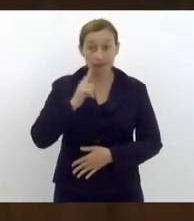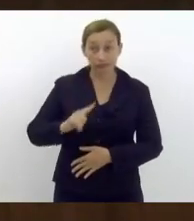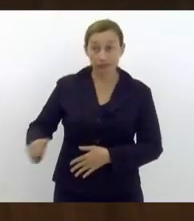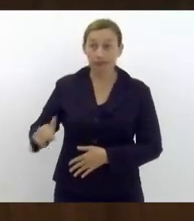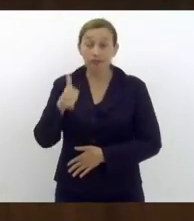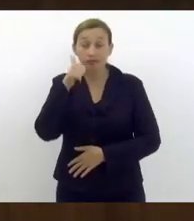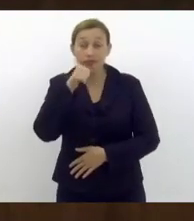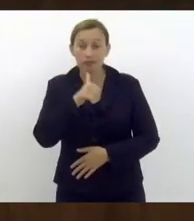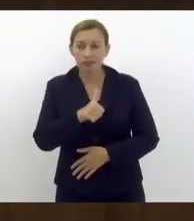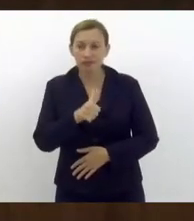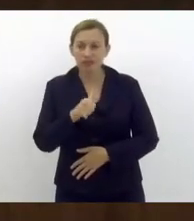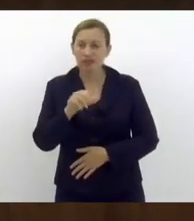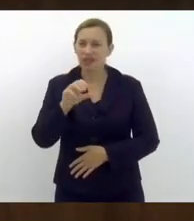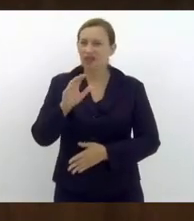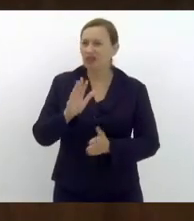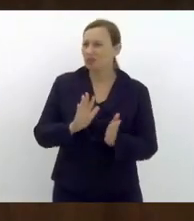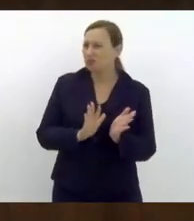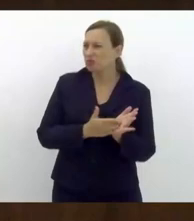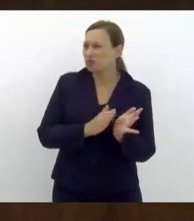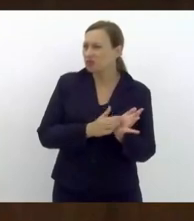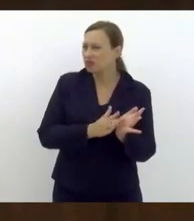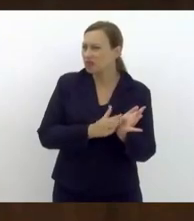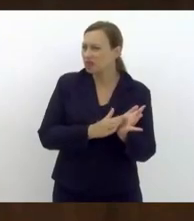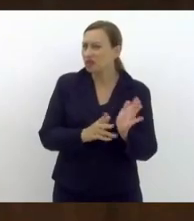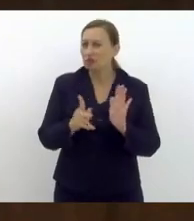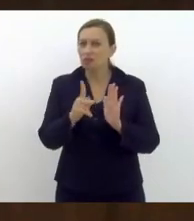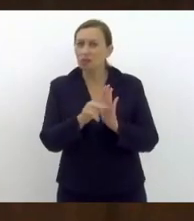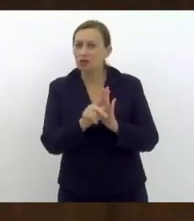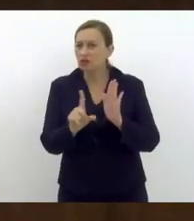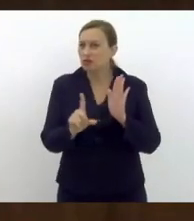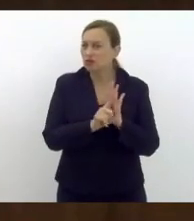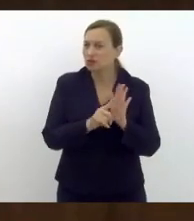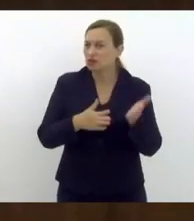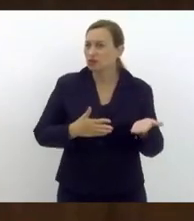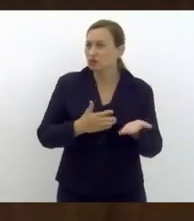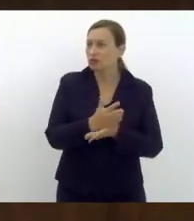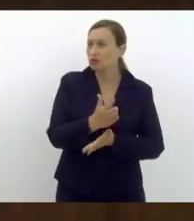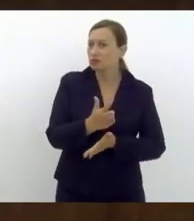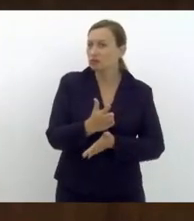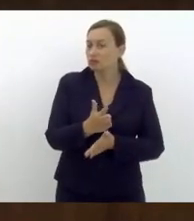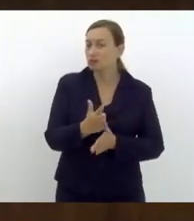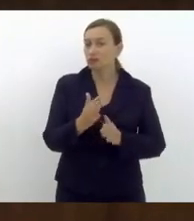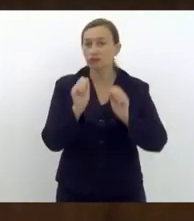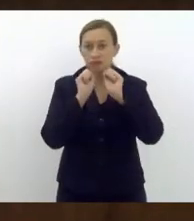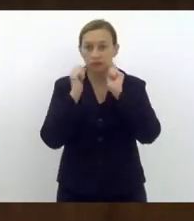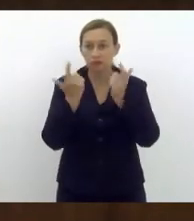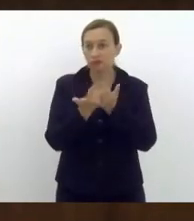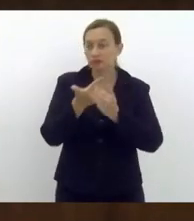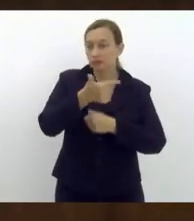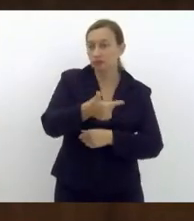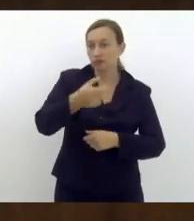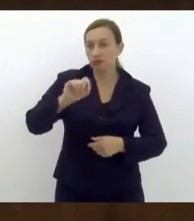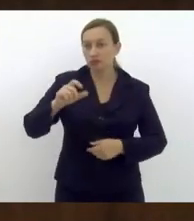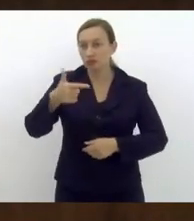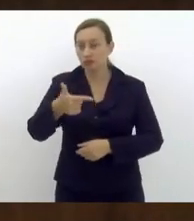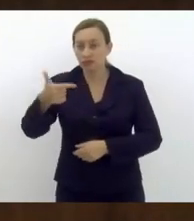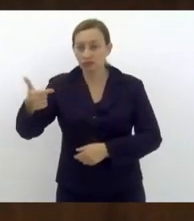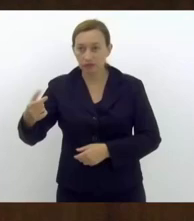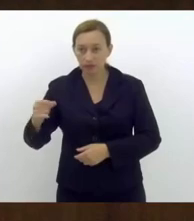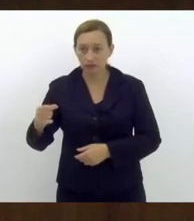da Mulher Sambista. Esse foi um projeto de lei que aprovamos nessa casa em 2020, então é a lei de